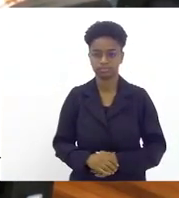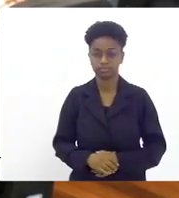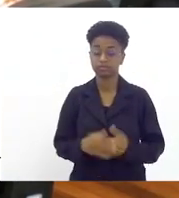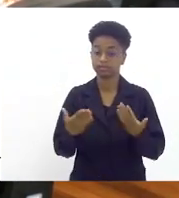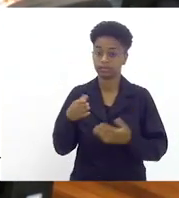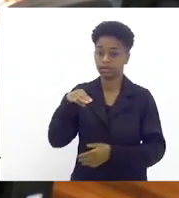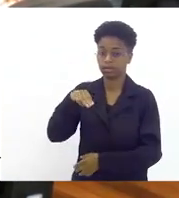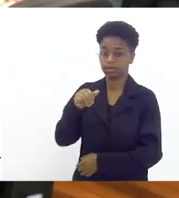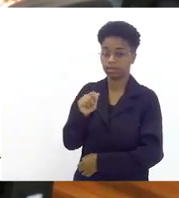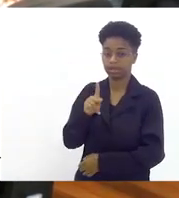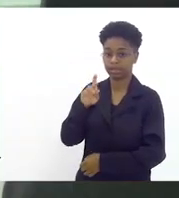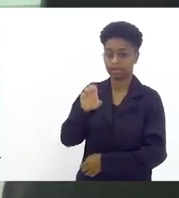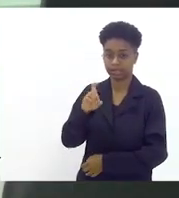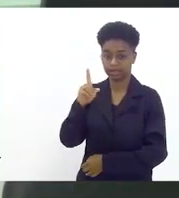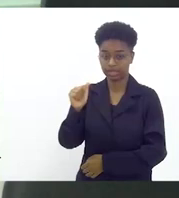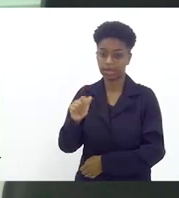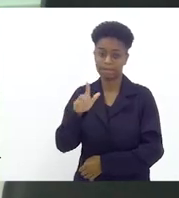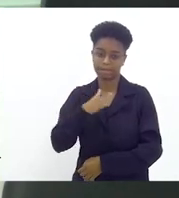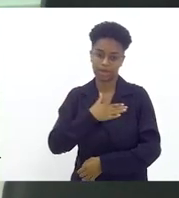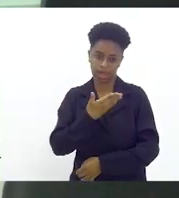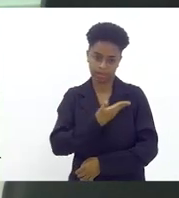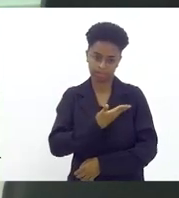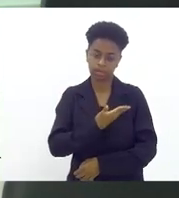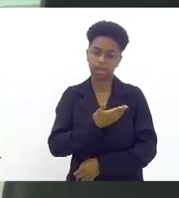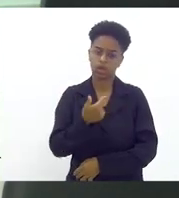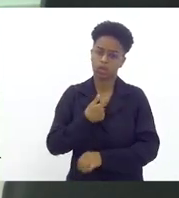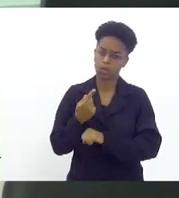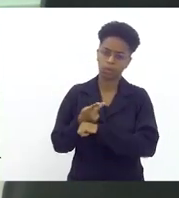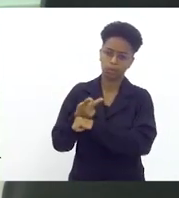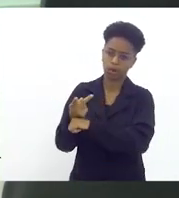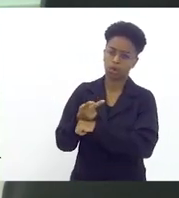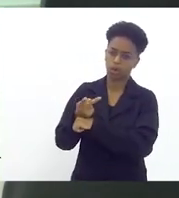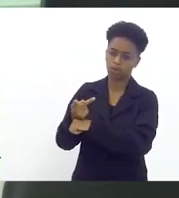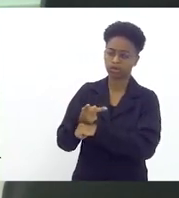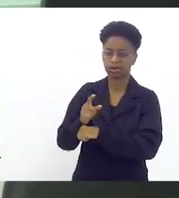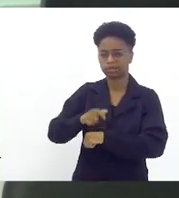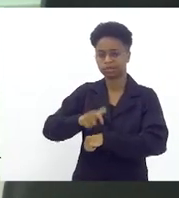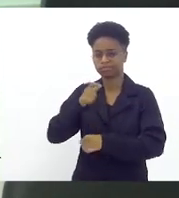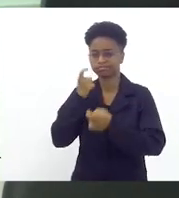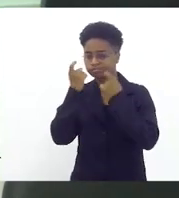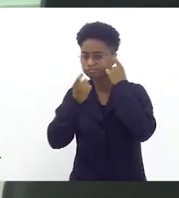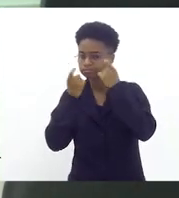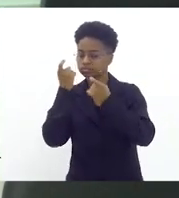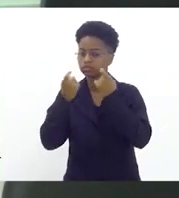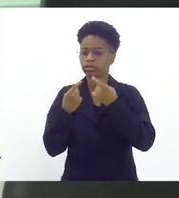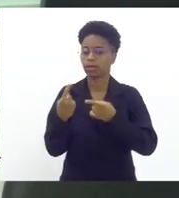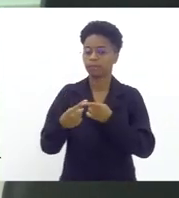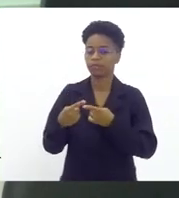Maqueda era a minha colega, né, onde eu procurava nos momentos de desespero. Eu ficava muito